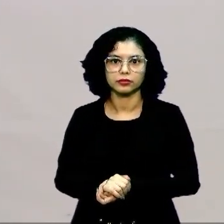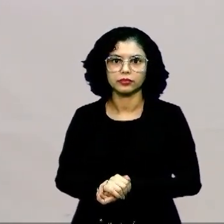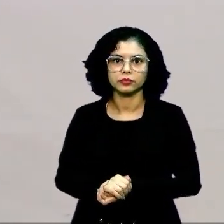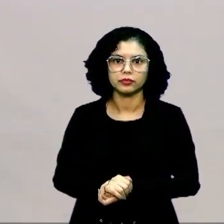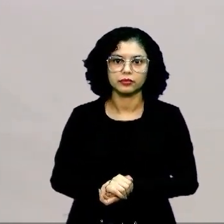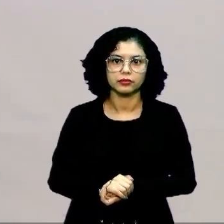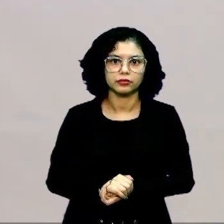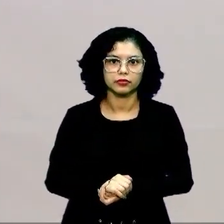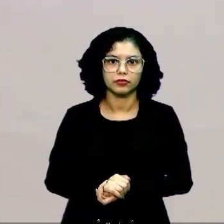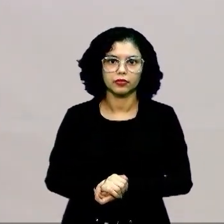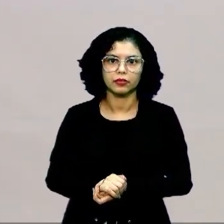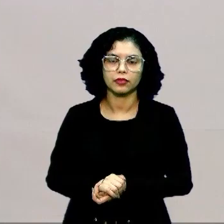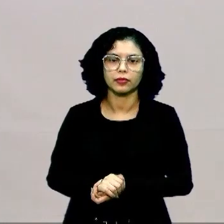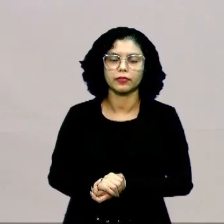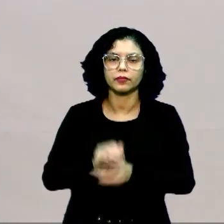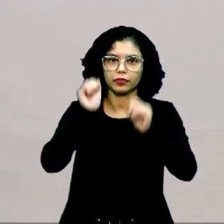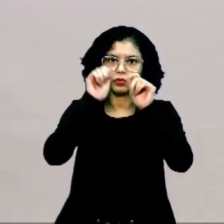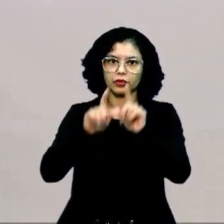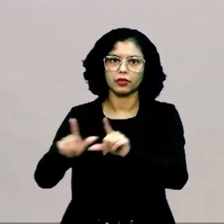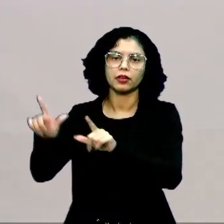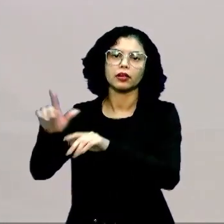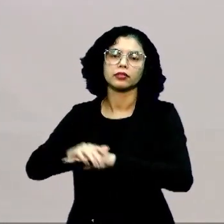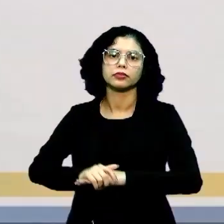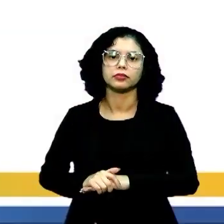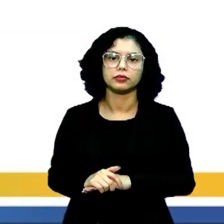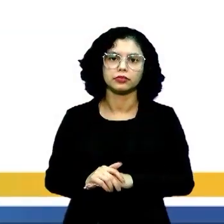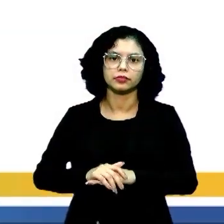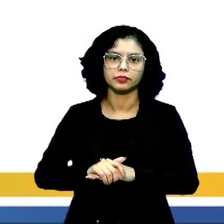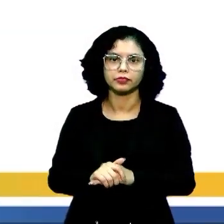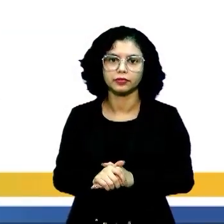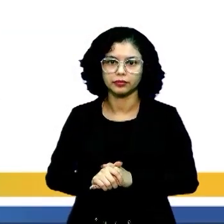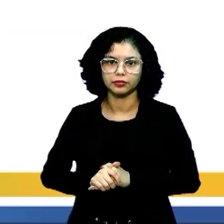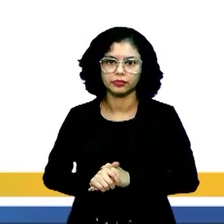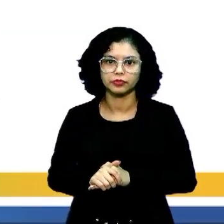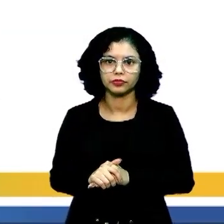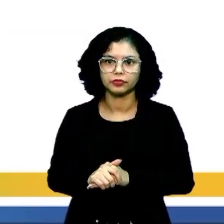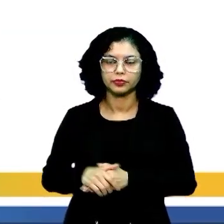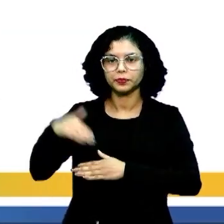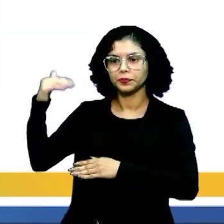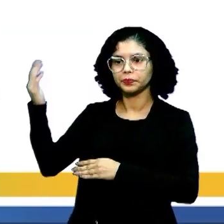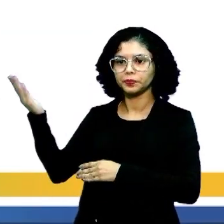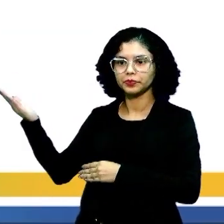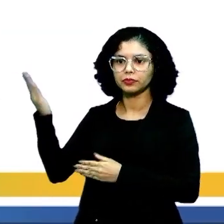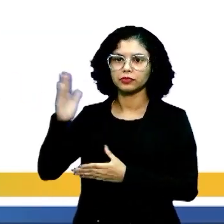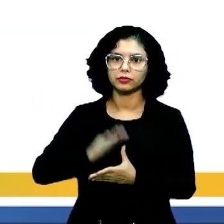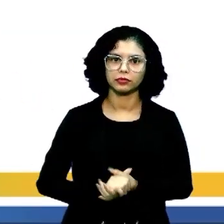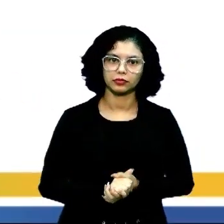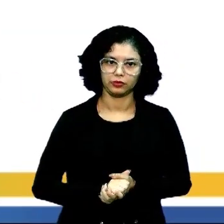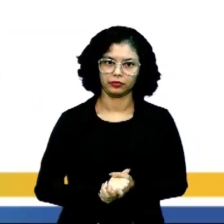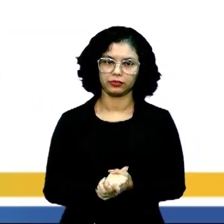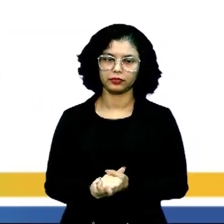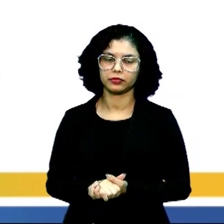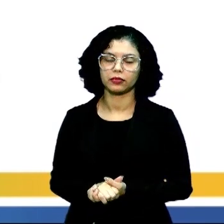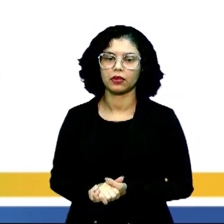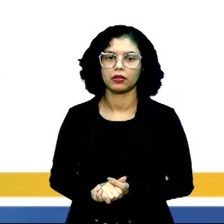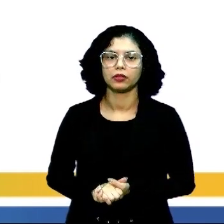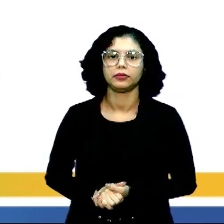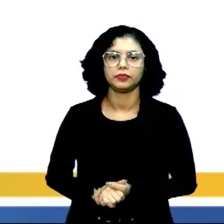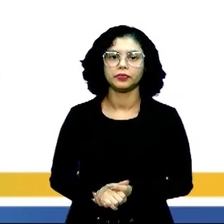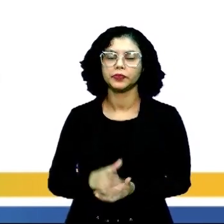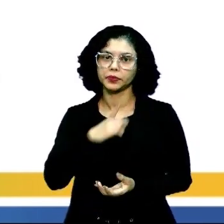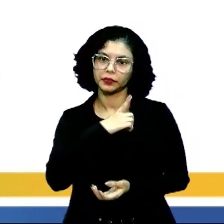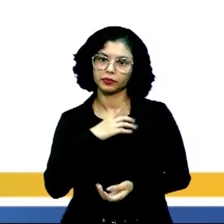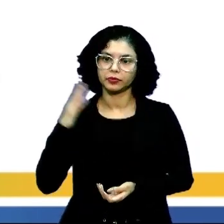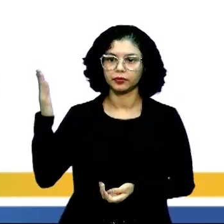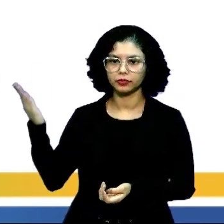finalidade. Vamos visualizar agora em tela essa charge e aí nós temos essa charge. Nós temos aí,